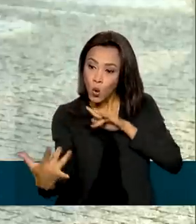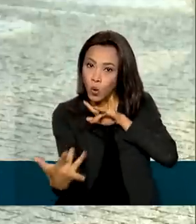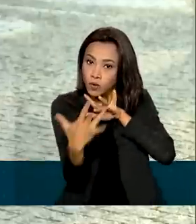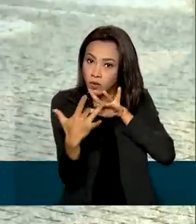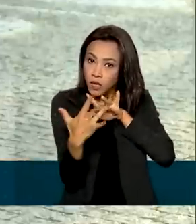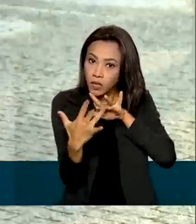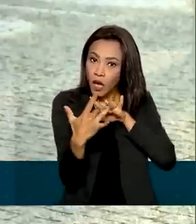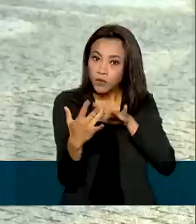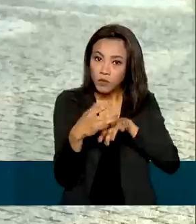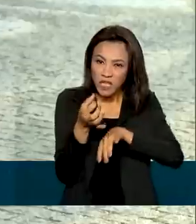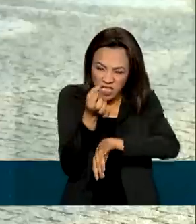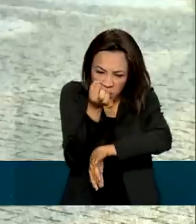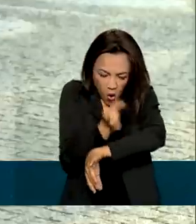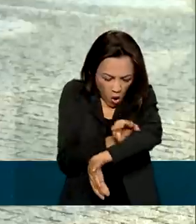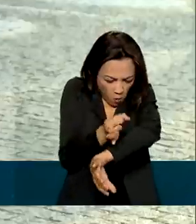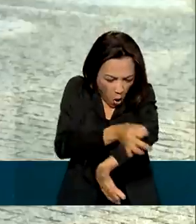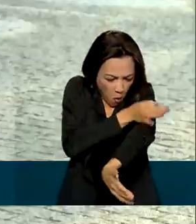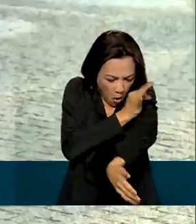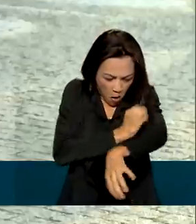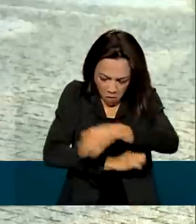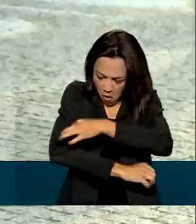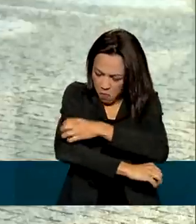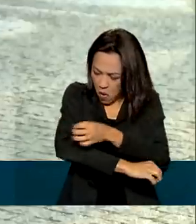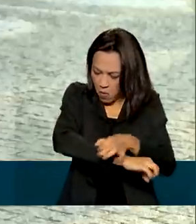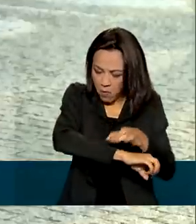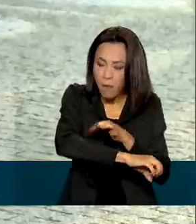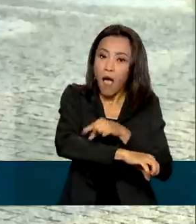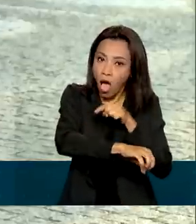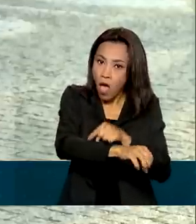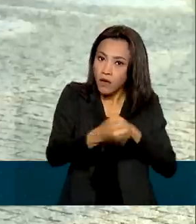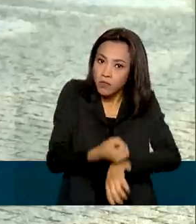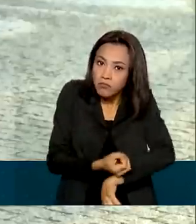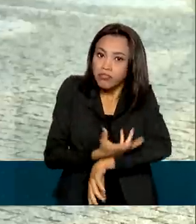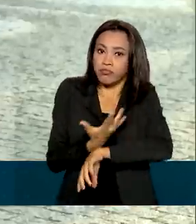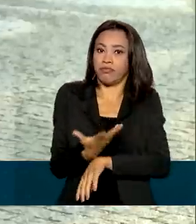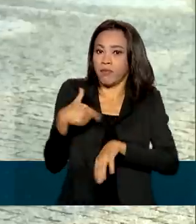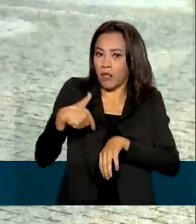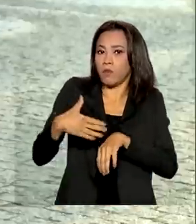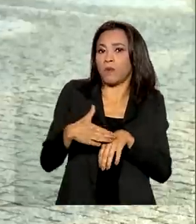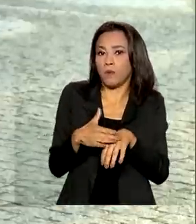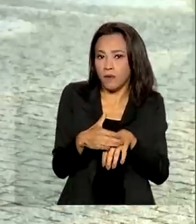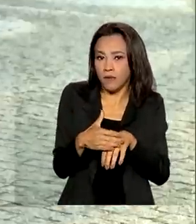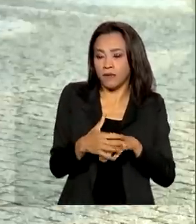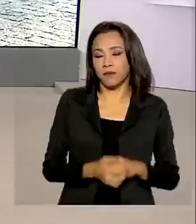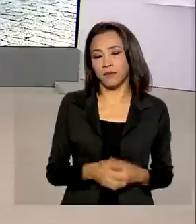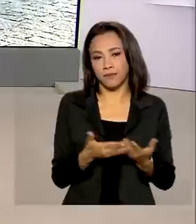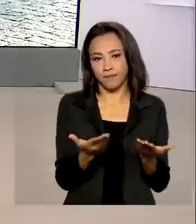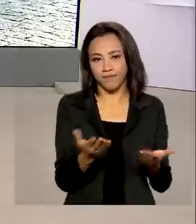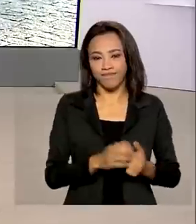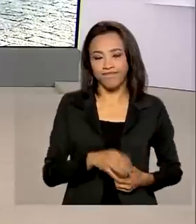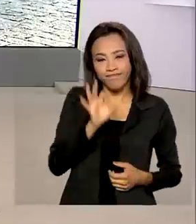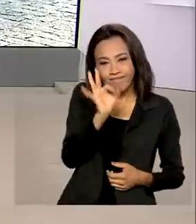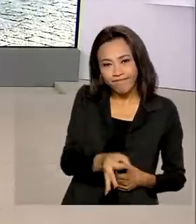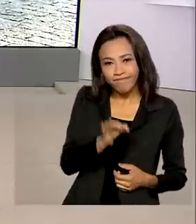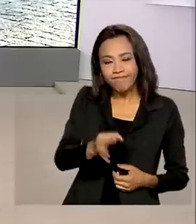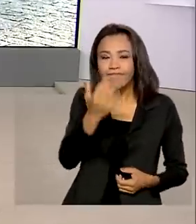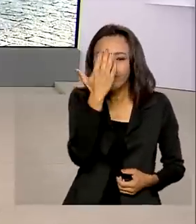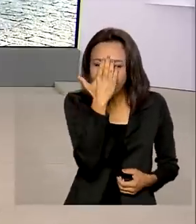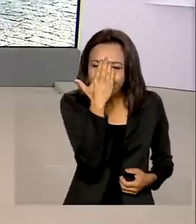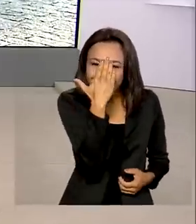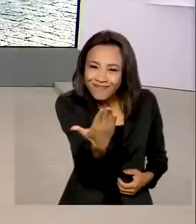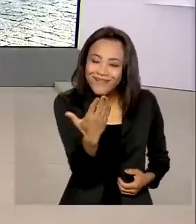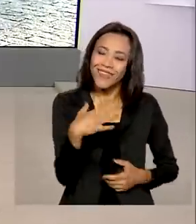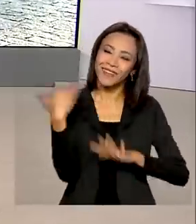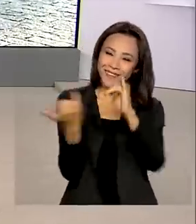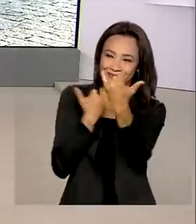e as bolhas no corpo são um dos principais sintomas da doença Renata eu volto com você a certo Érica muito